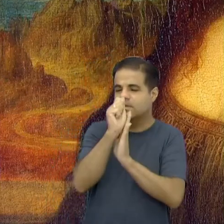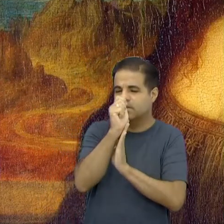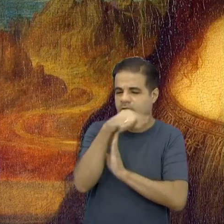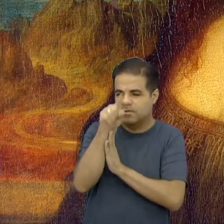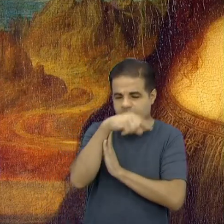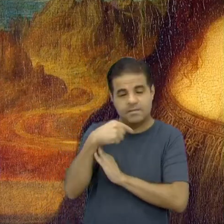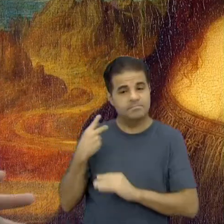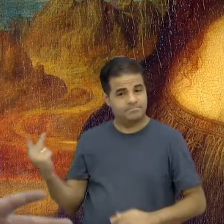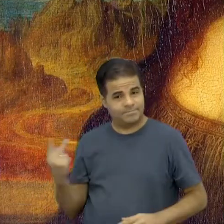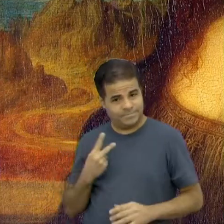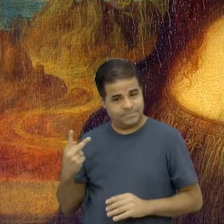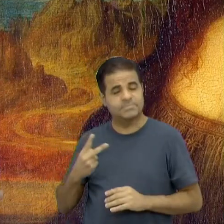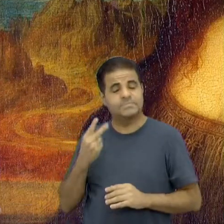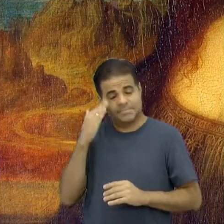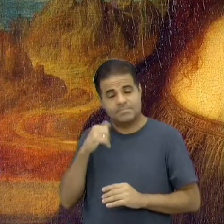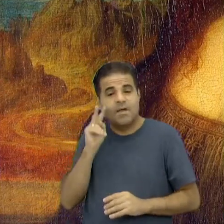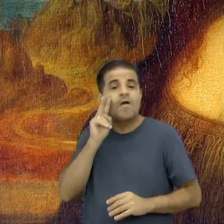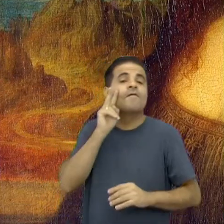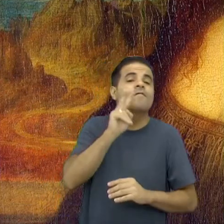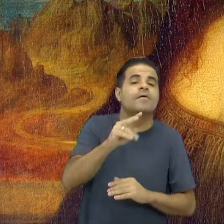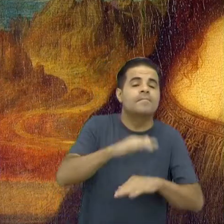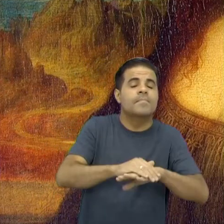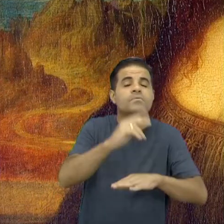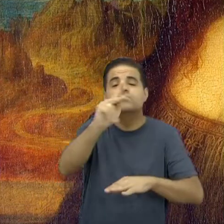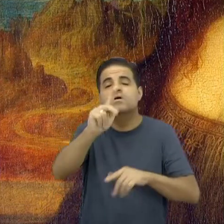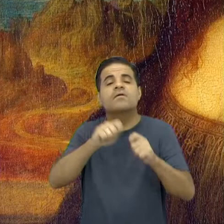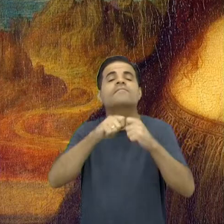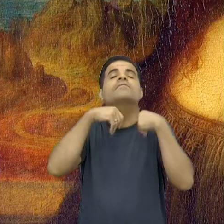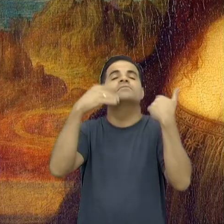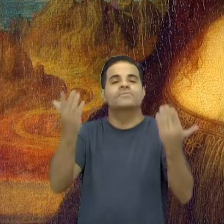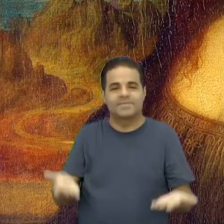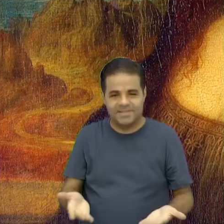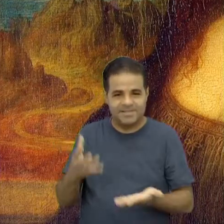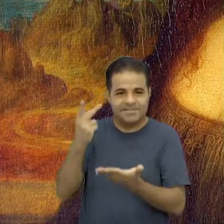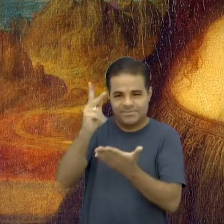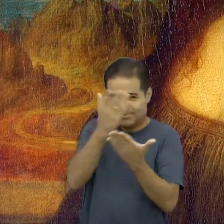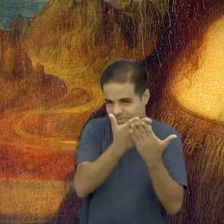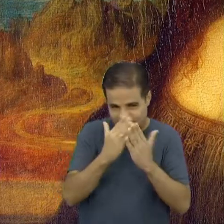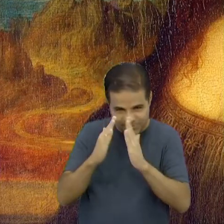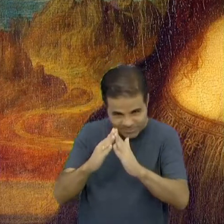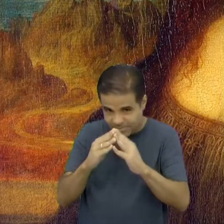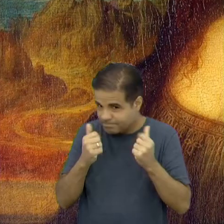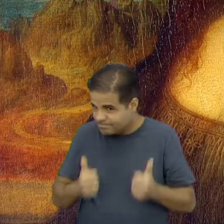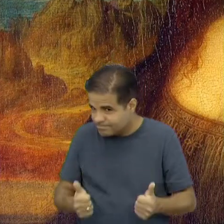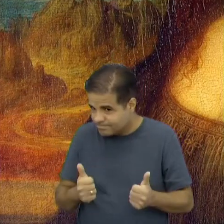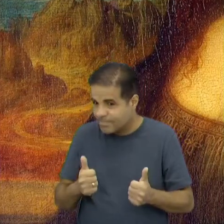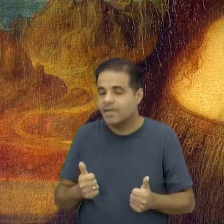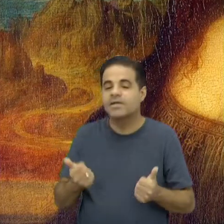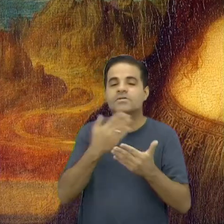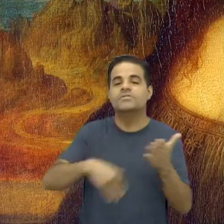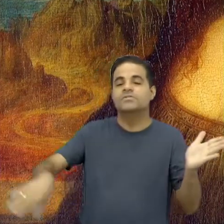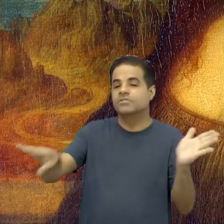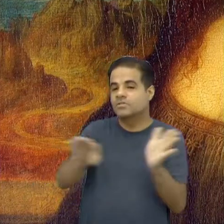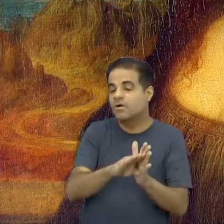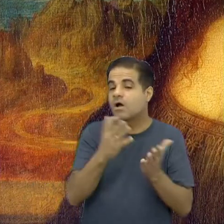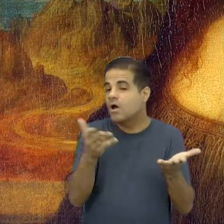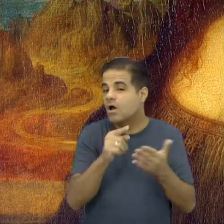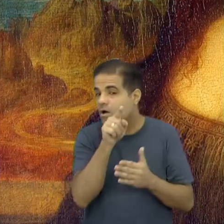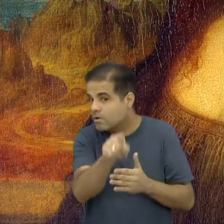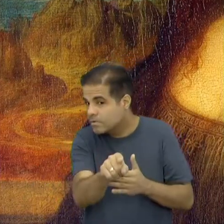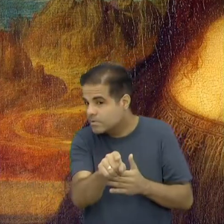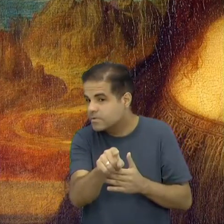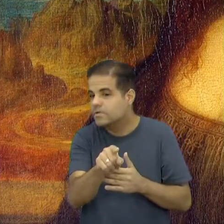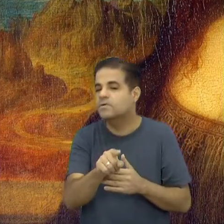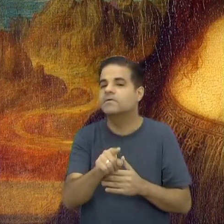gente possa saber e ver o que vocês estão realizando nas unidades escolares. Tchan, tchararã, chegou o momento de você, estudante que